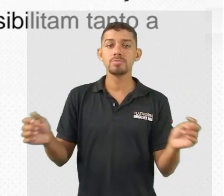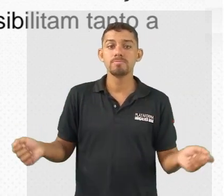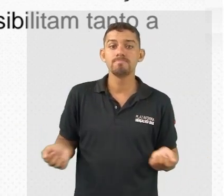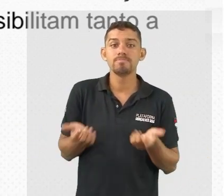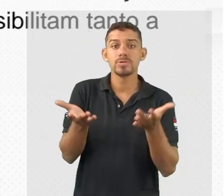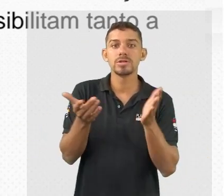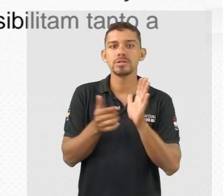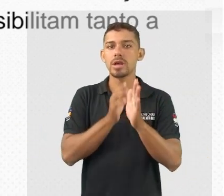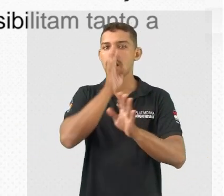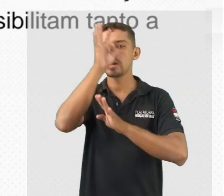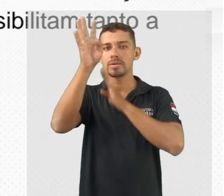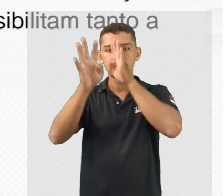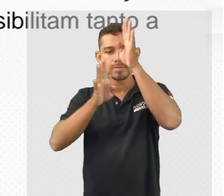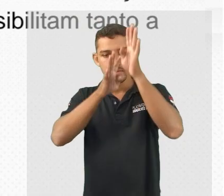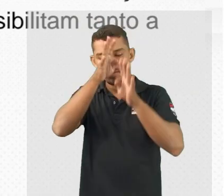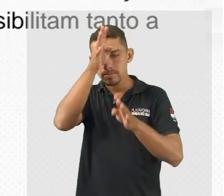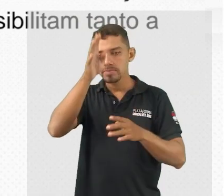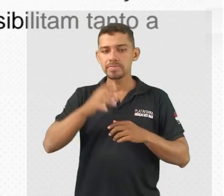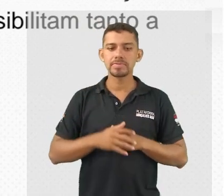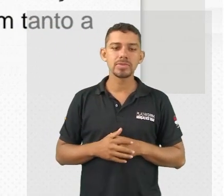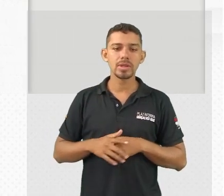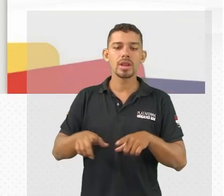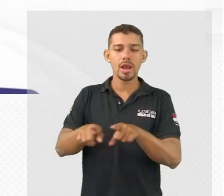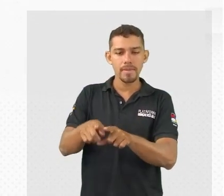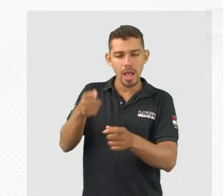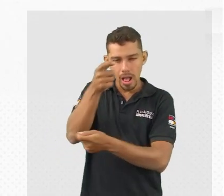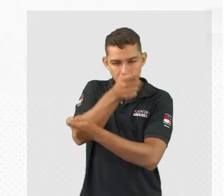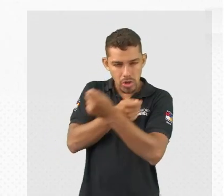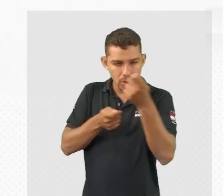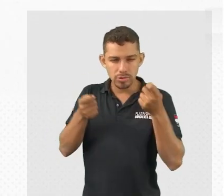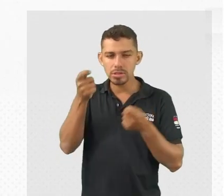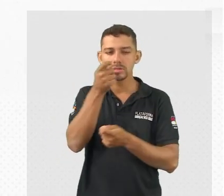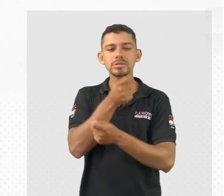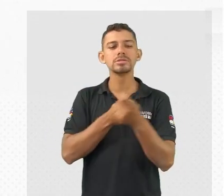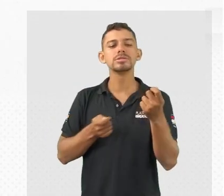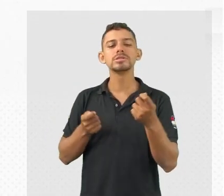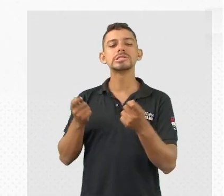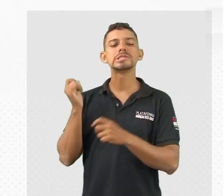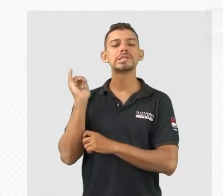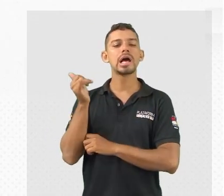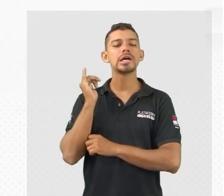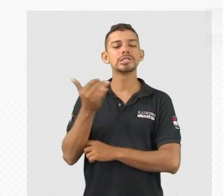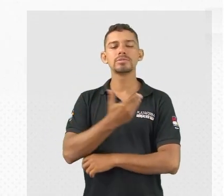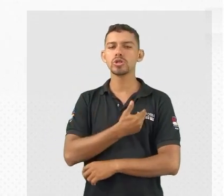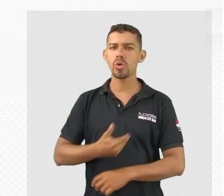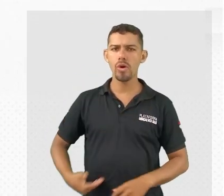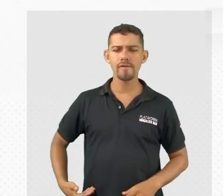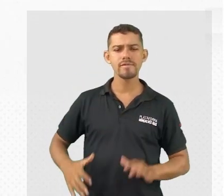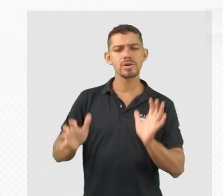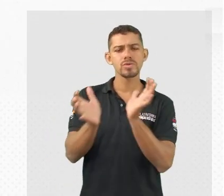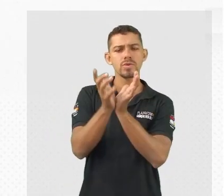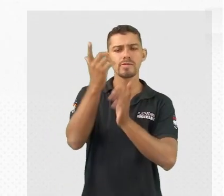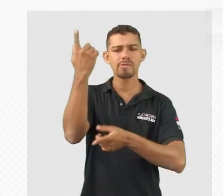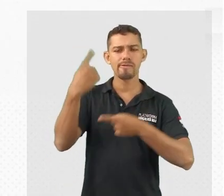de abusos quanto a manipulação, tá, de narrativas por governos e grupos políticos,